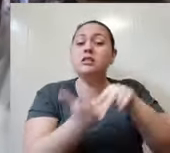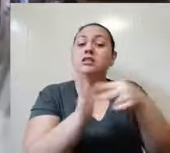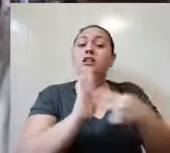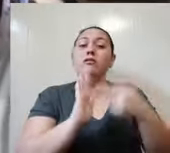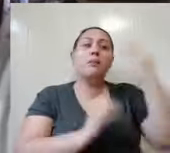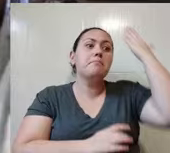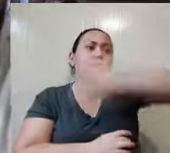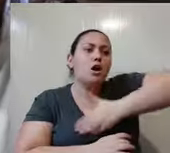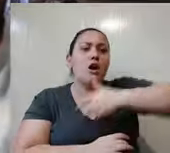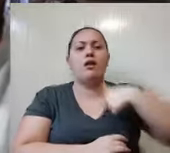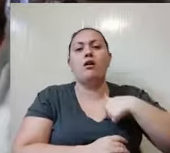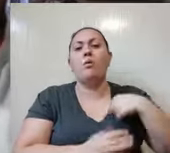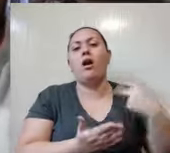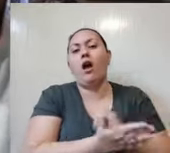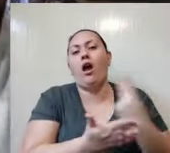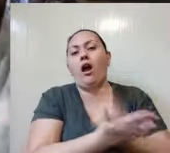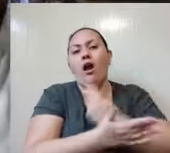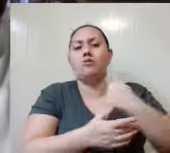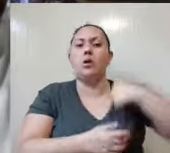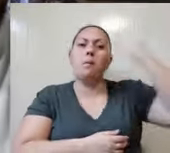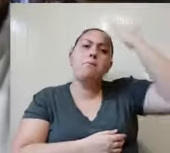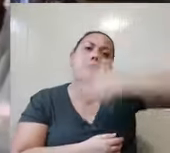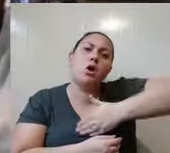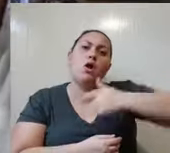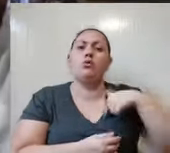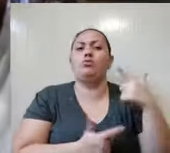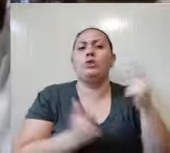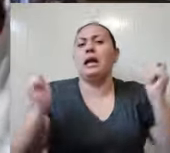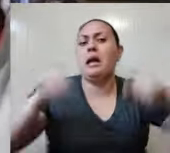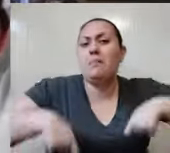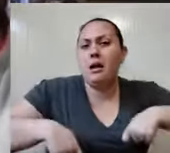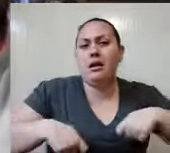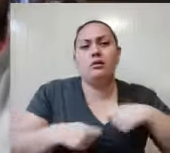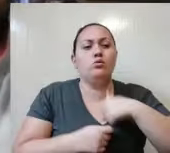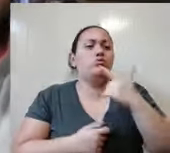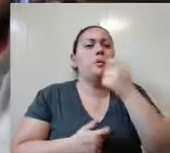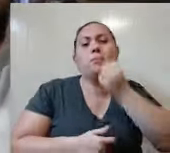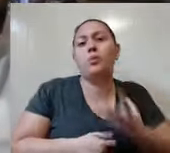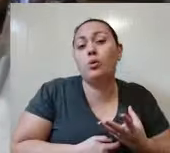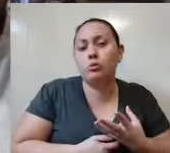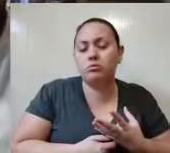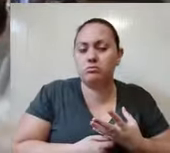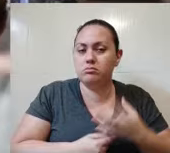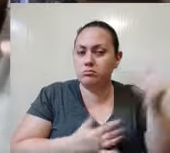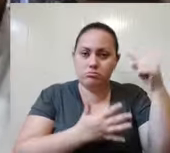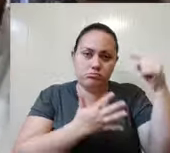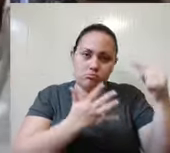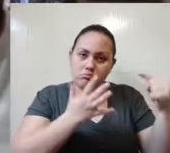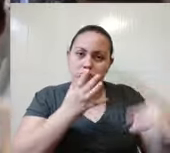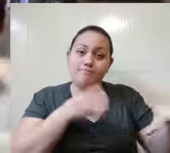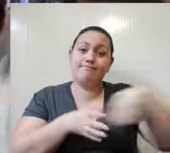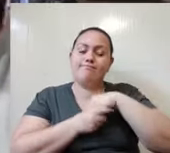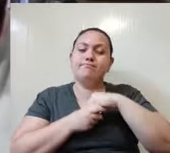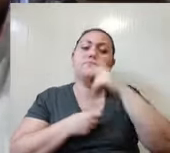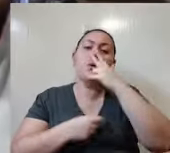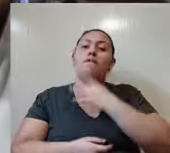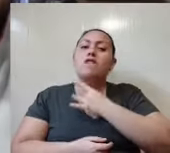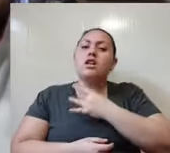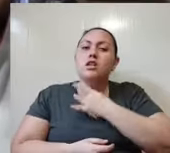de quão incompetente ou quão não suficientemente bom eu sou. Então, isso vai acabar se tornando um